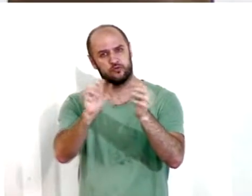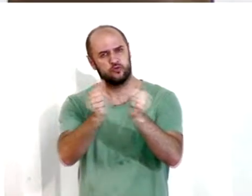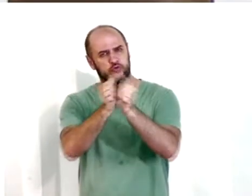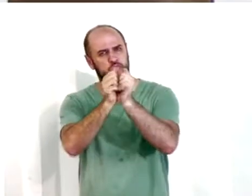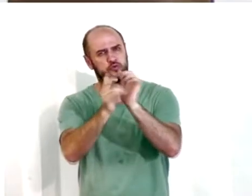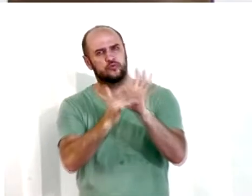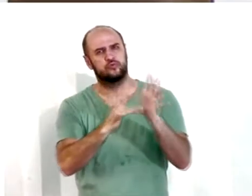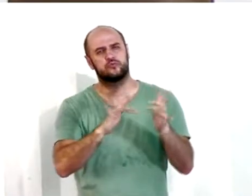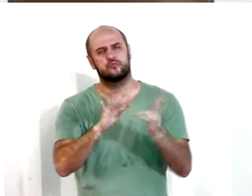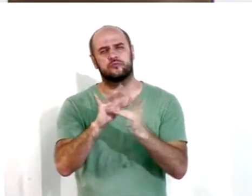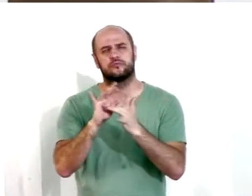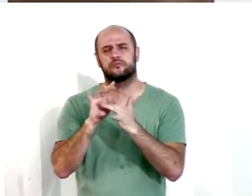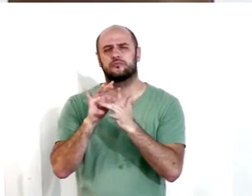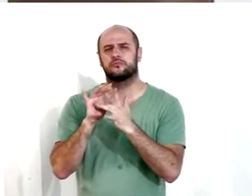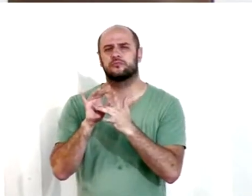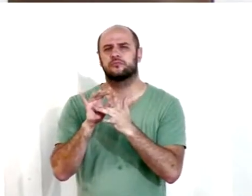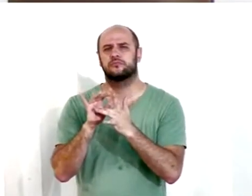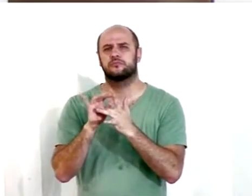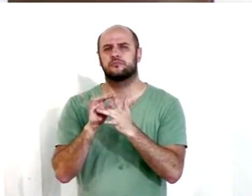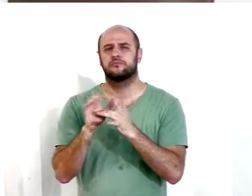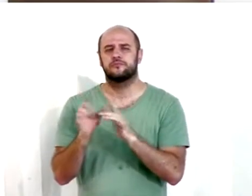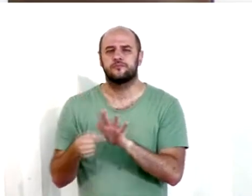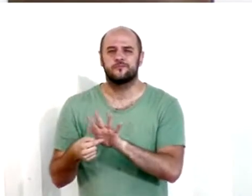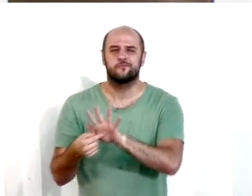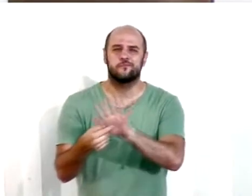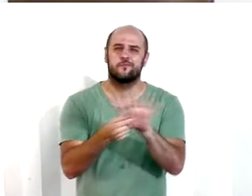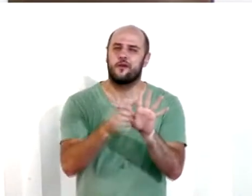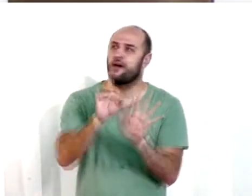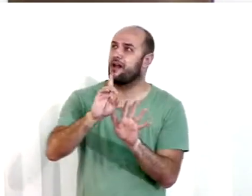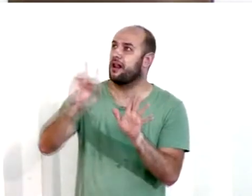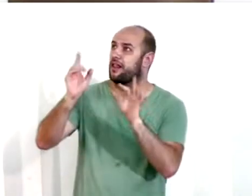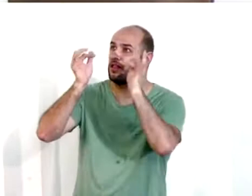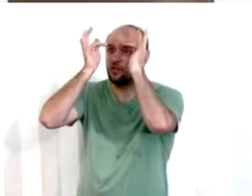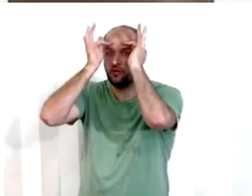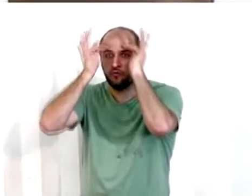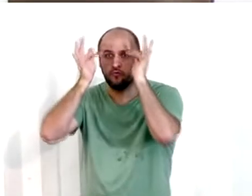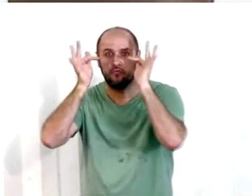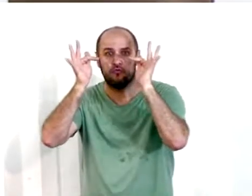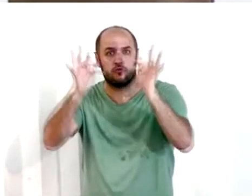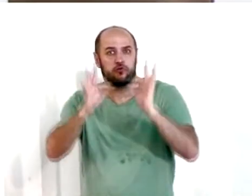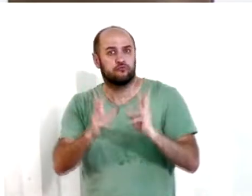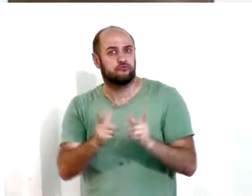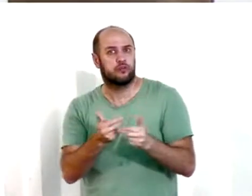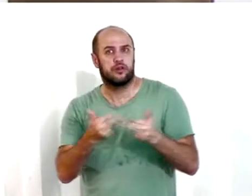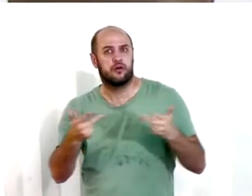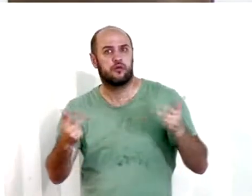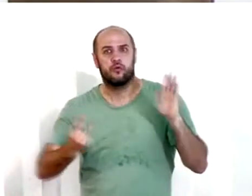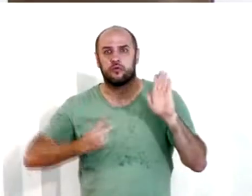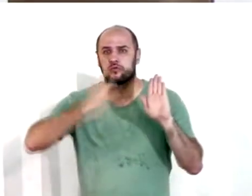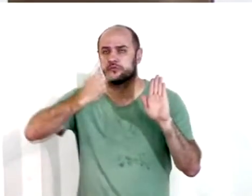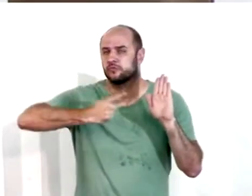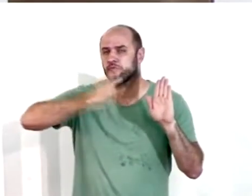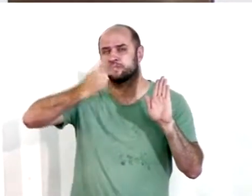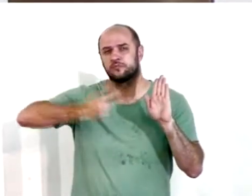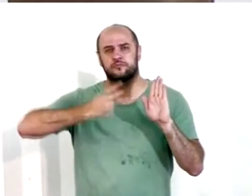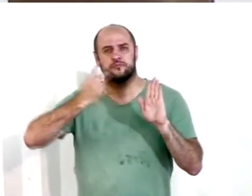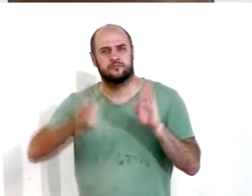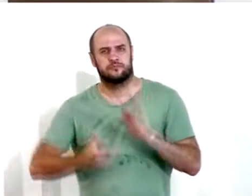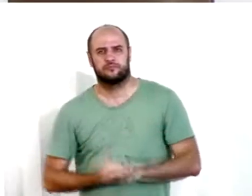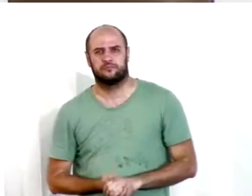Cristo. Ele mostra como Ele é fiel àquilo que Ele planeja. E Ele pode